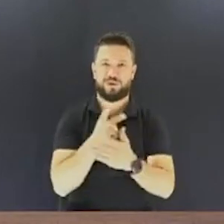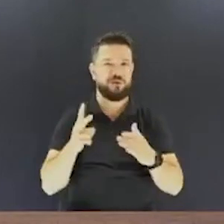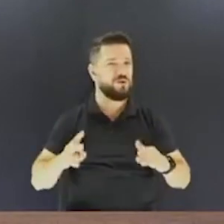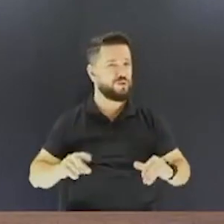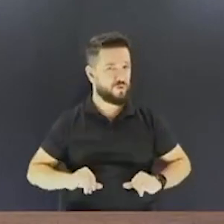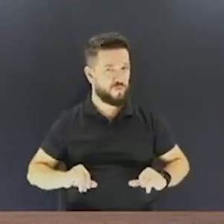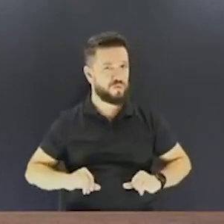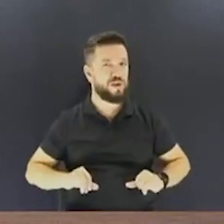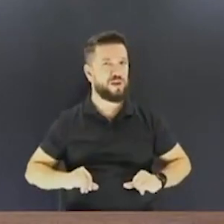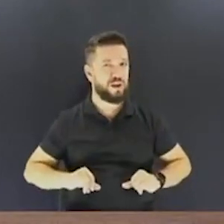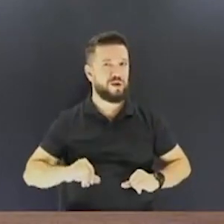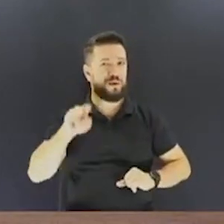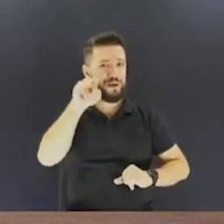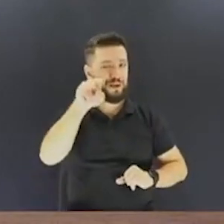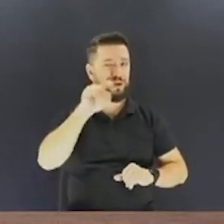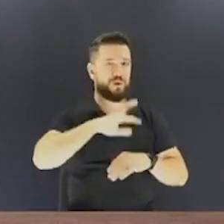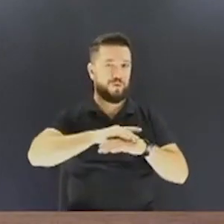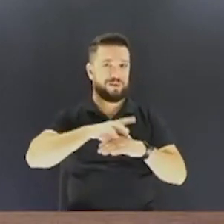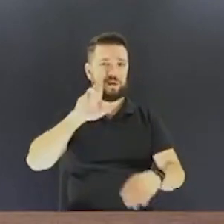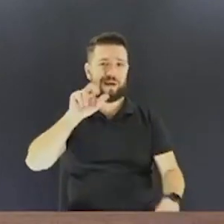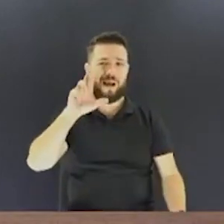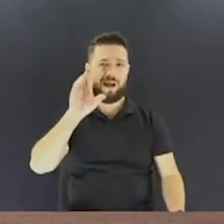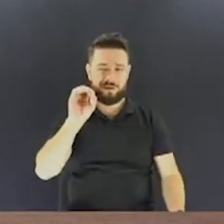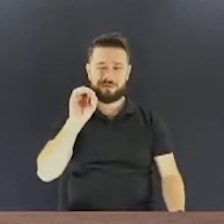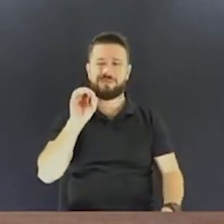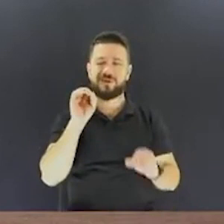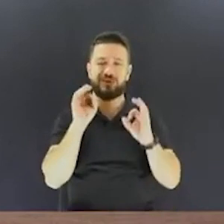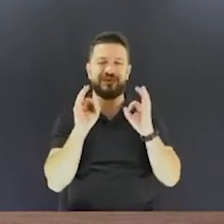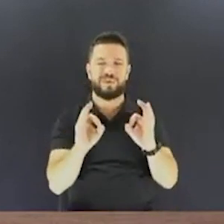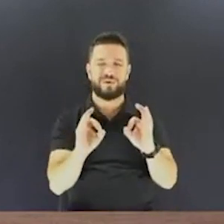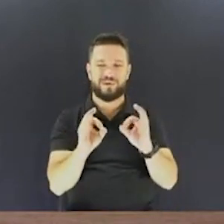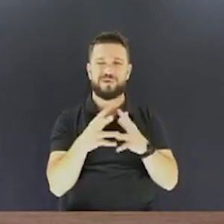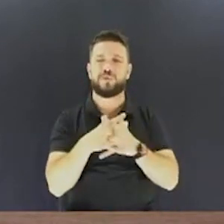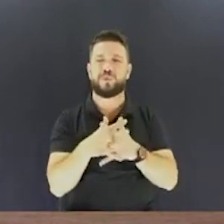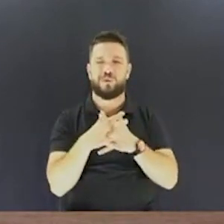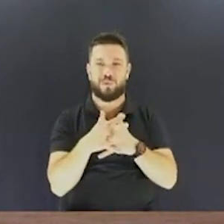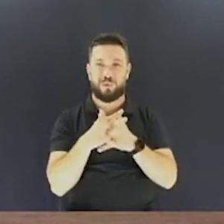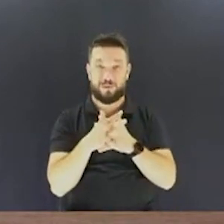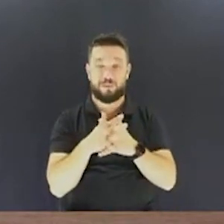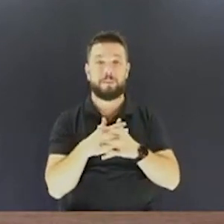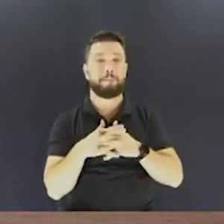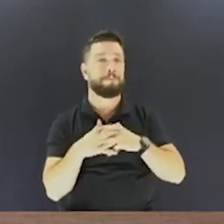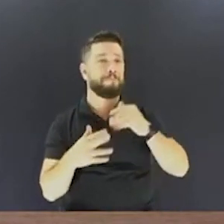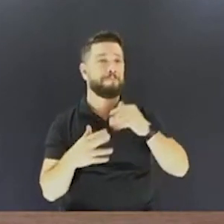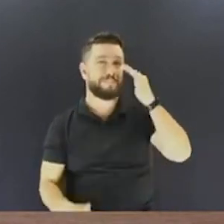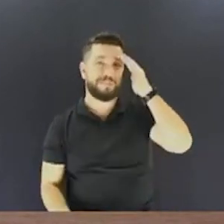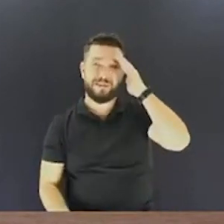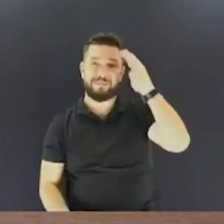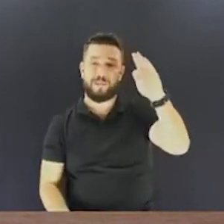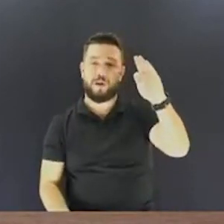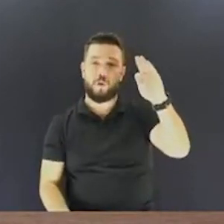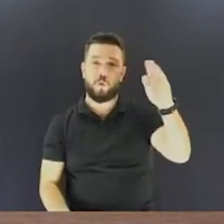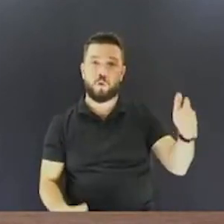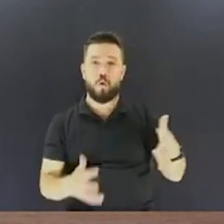e uma doença delicada. O que mais estava, podemos dizer, na